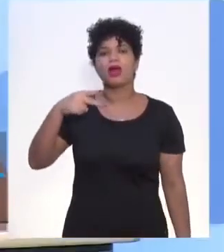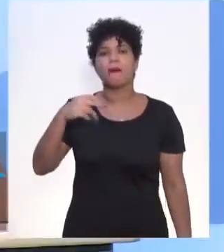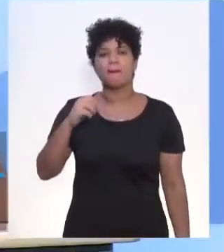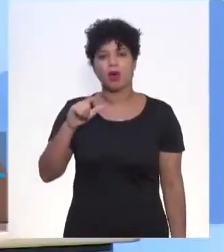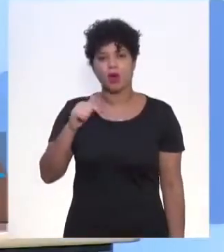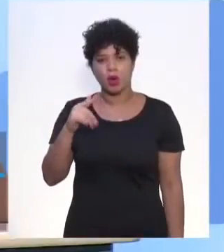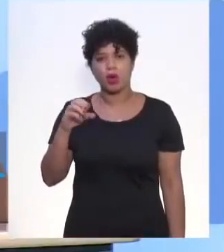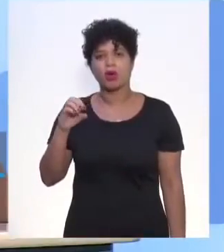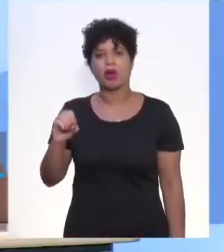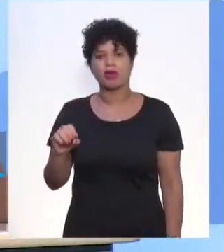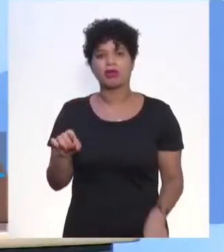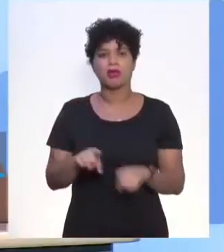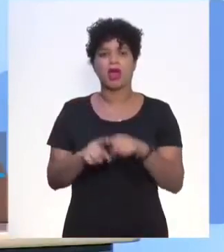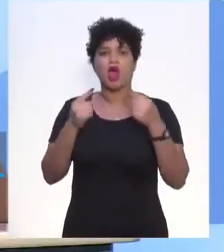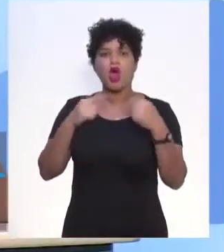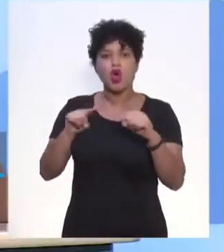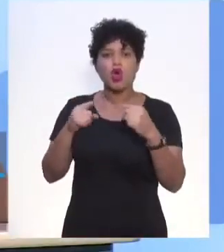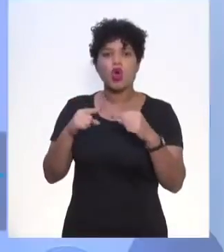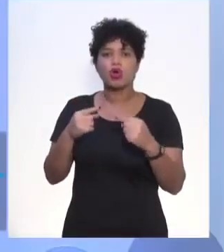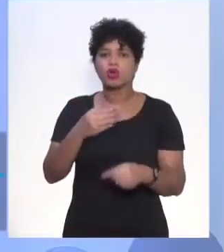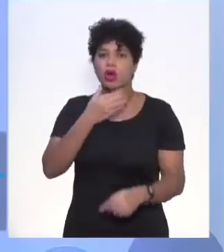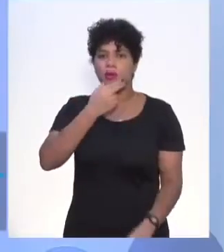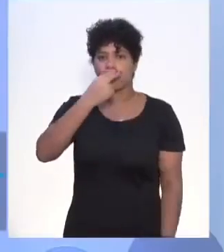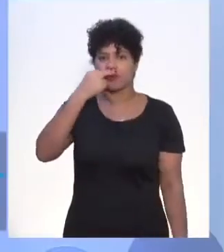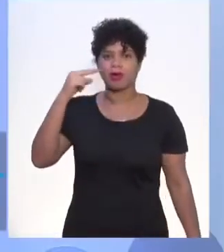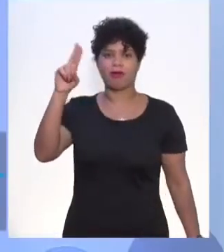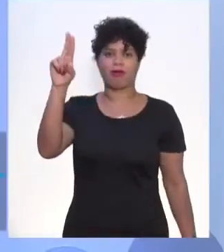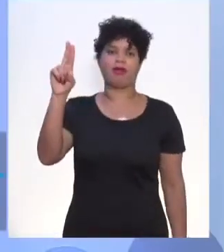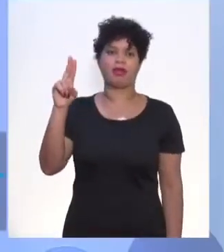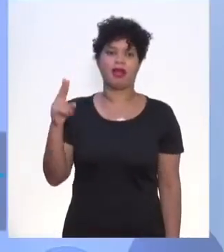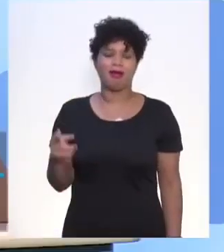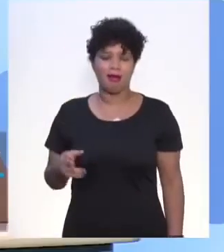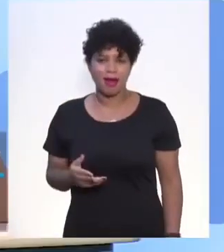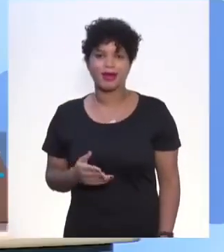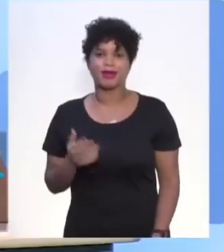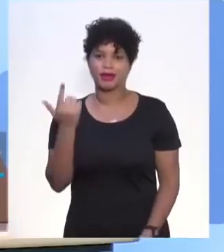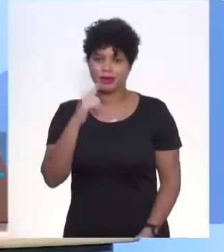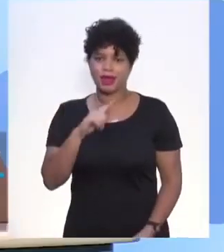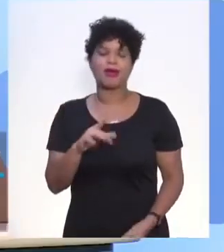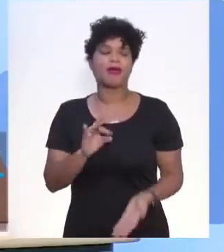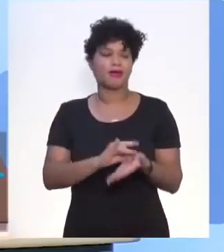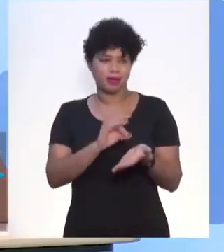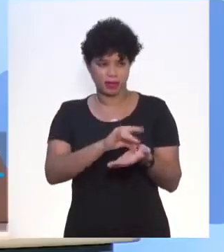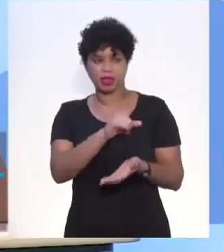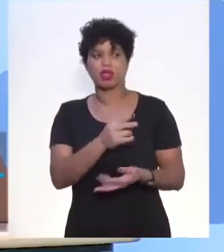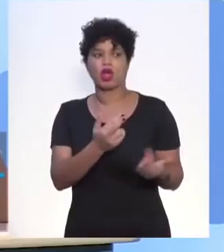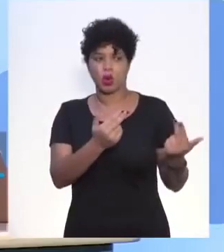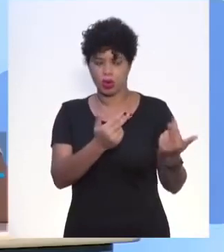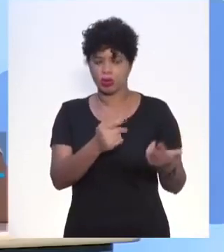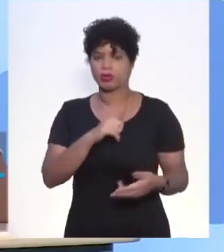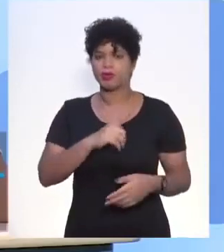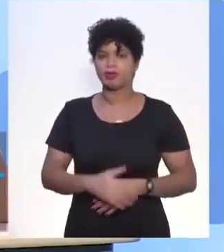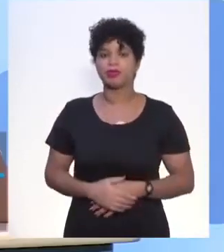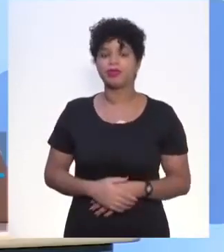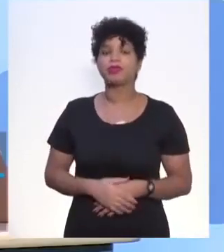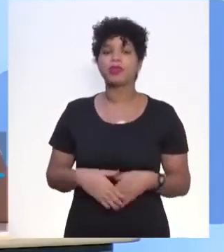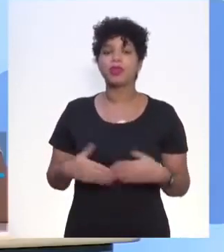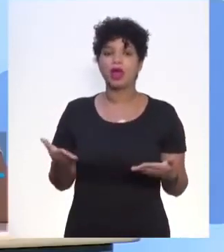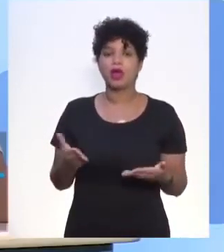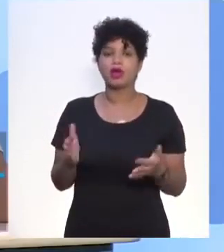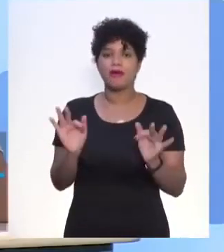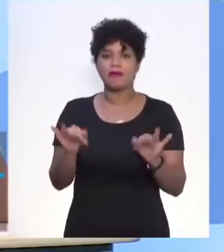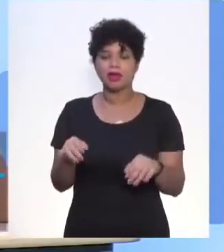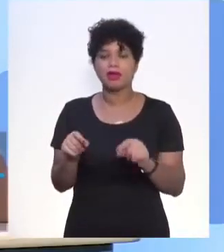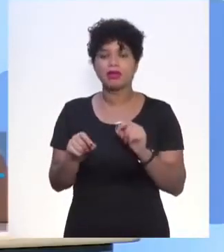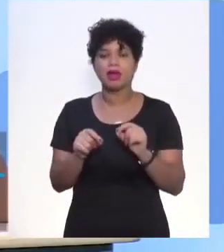deu certo também. E o Hitler sabia, né? É. E mesmo assim foi lá na Rússia. Exatamente, muito bem colocado pelo professor Carlos. E para a gente finalizar aí a